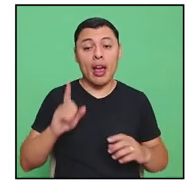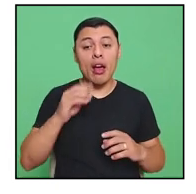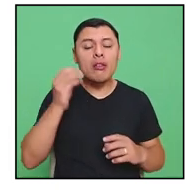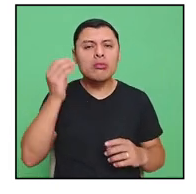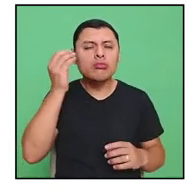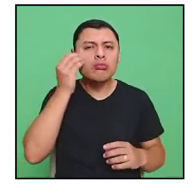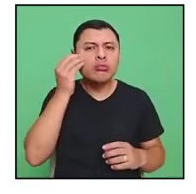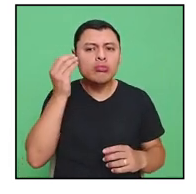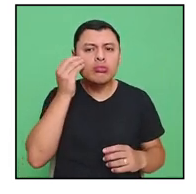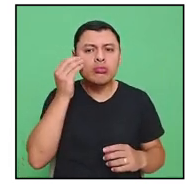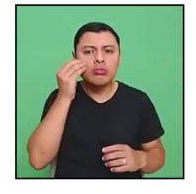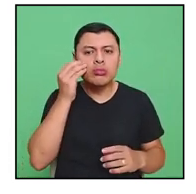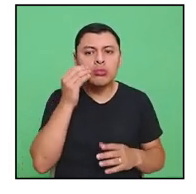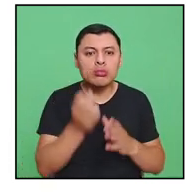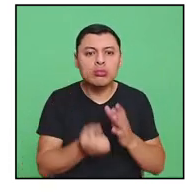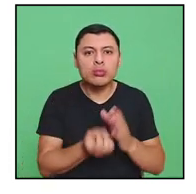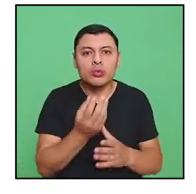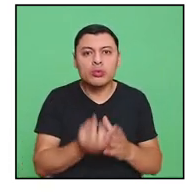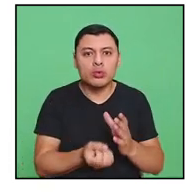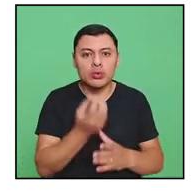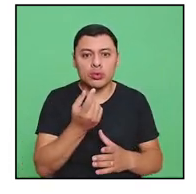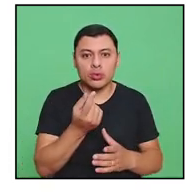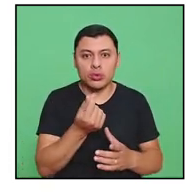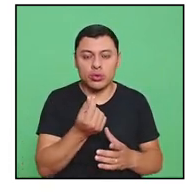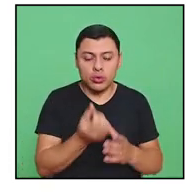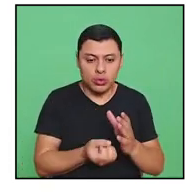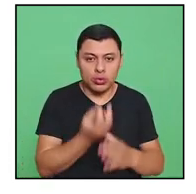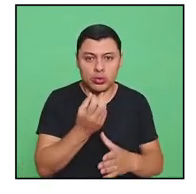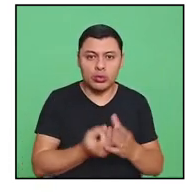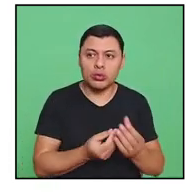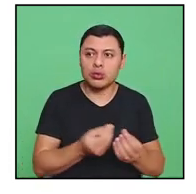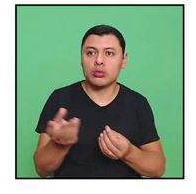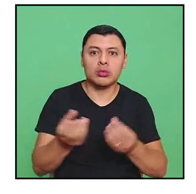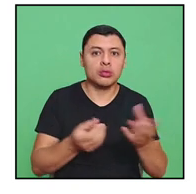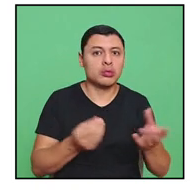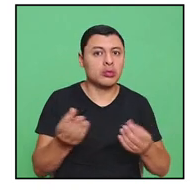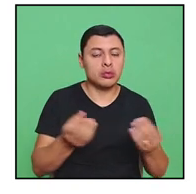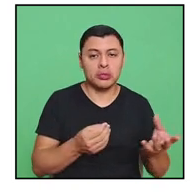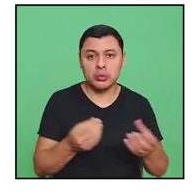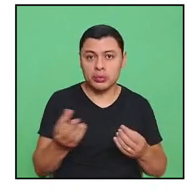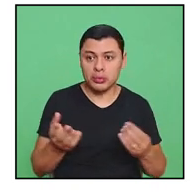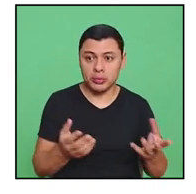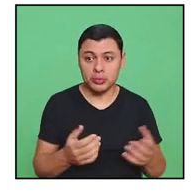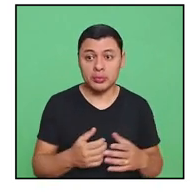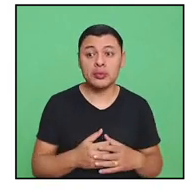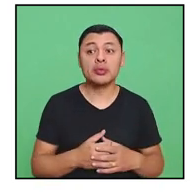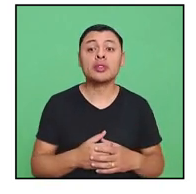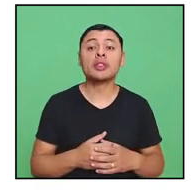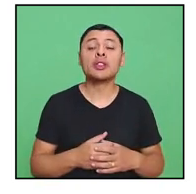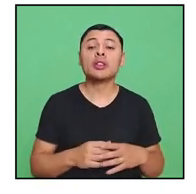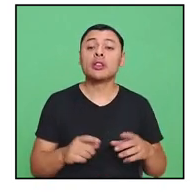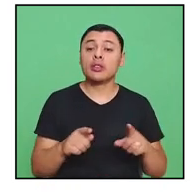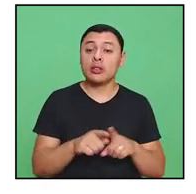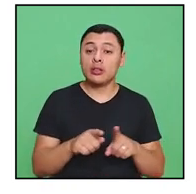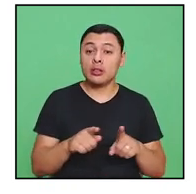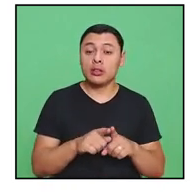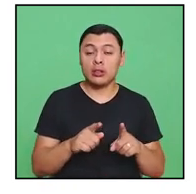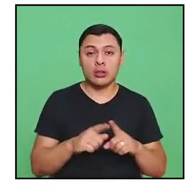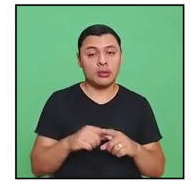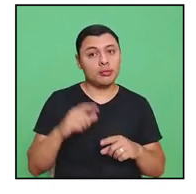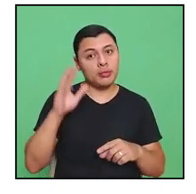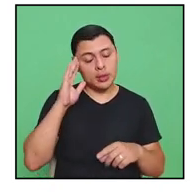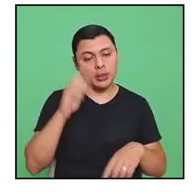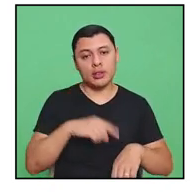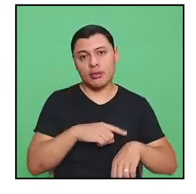de geração e compartilhamento de recursos financeiros e naturais, considerando também tempo como um recurso natural,